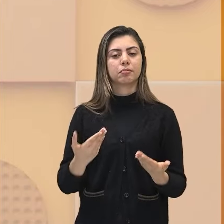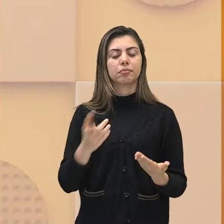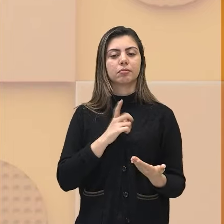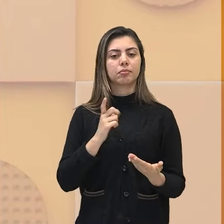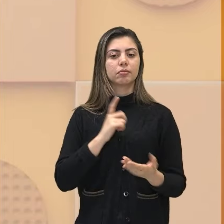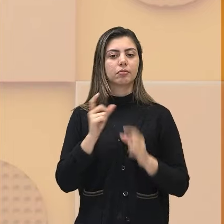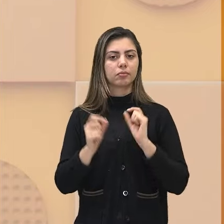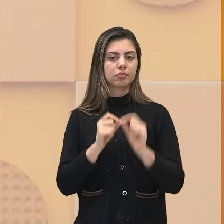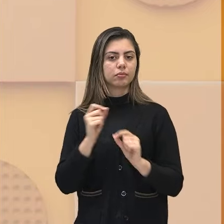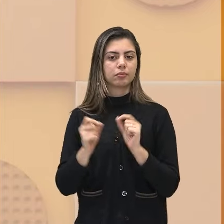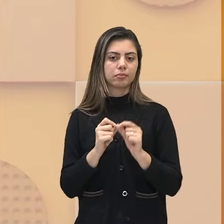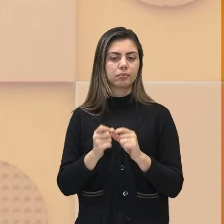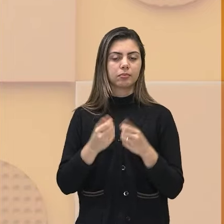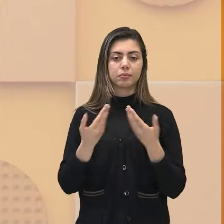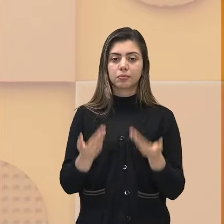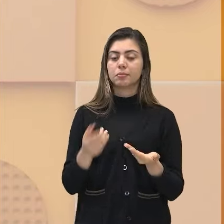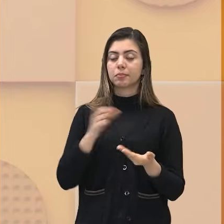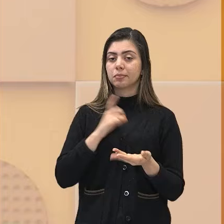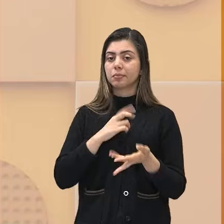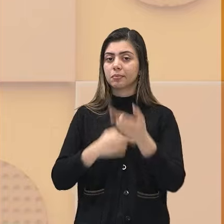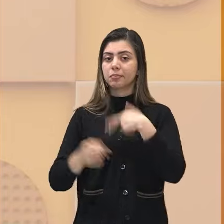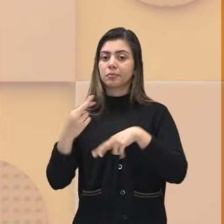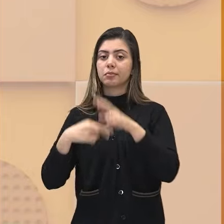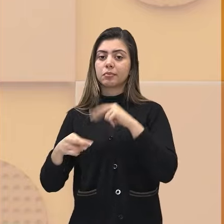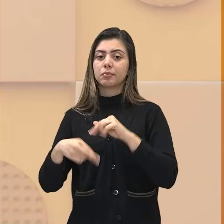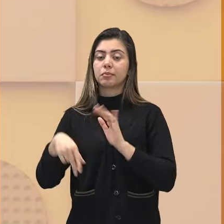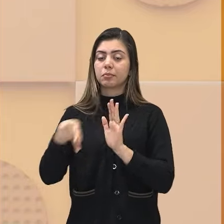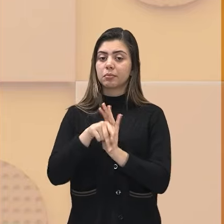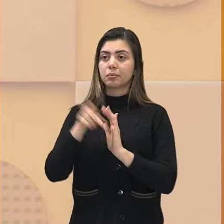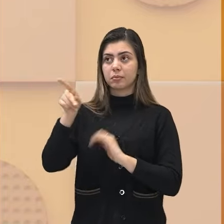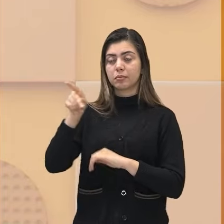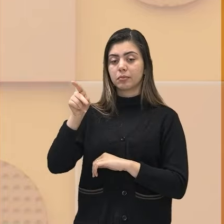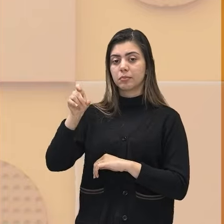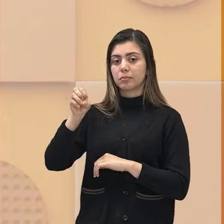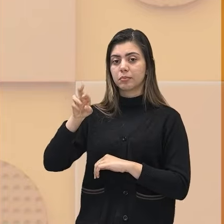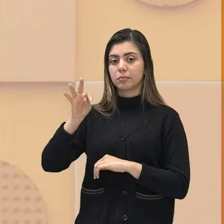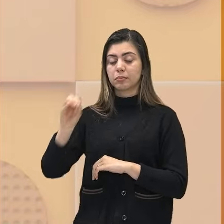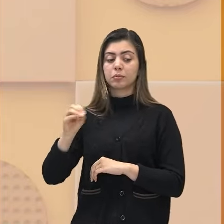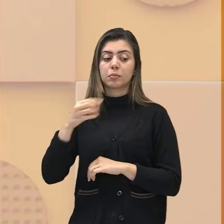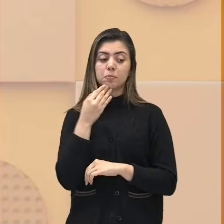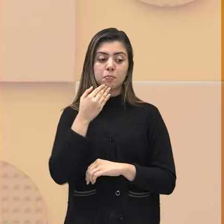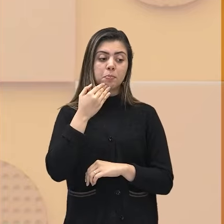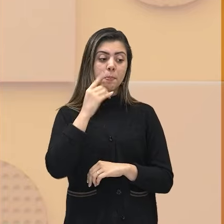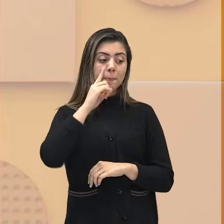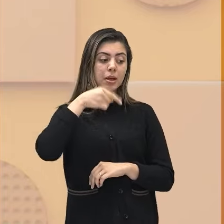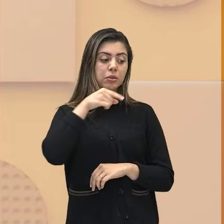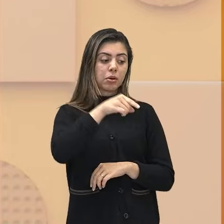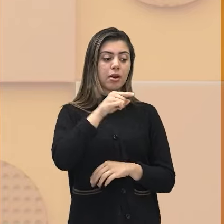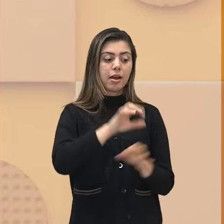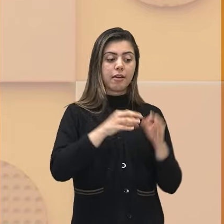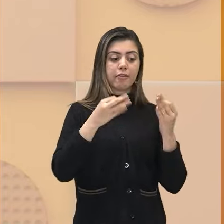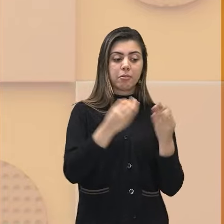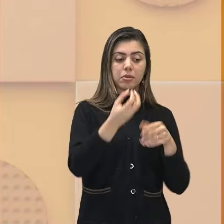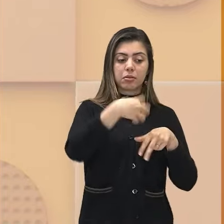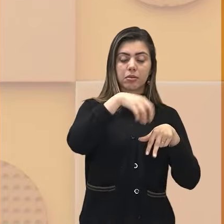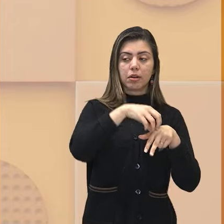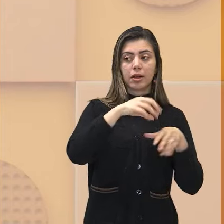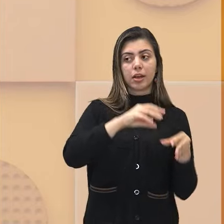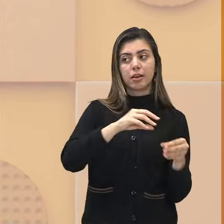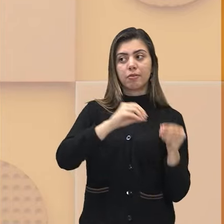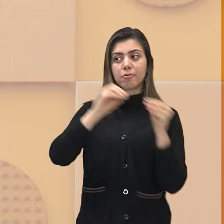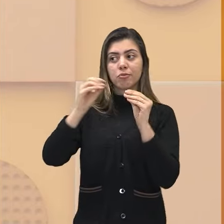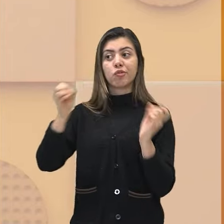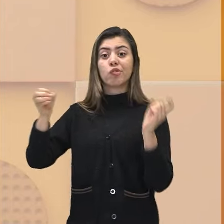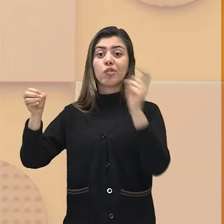ó, que a Revolução Liberal do Porto exigiu a volta da família real, o Dom João VI ainda vai deixar no Brasil